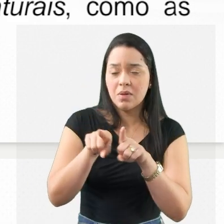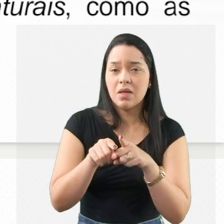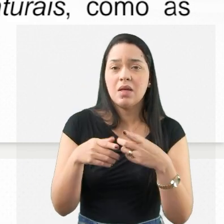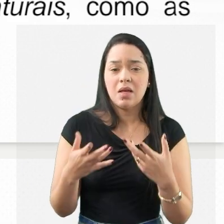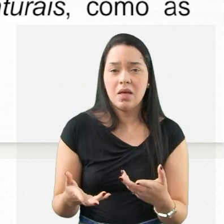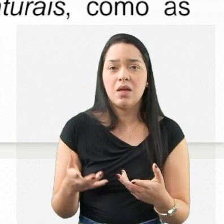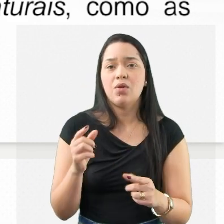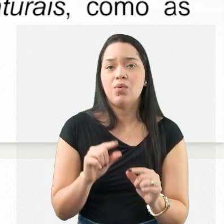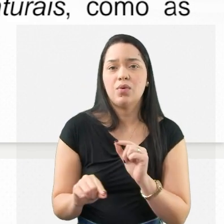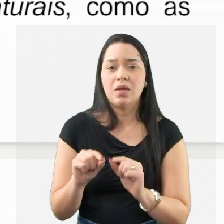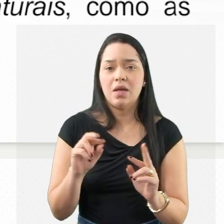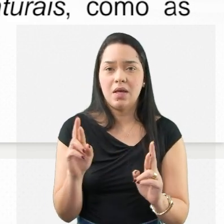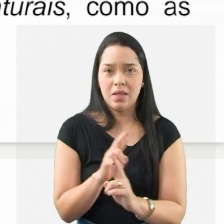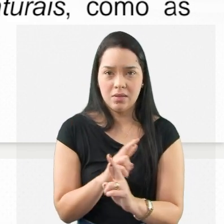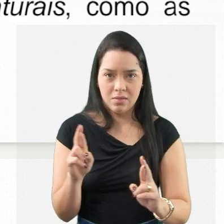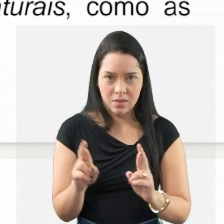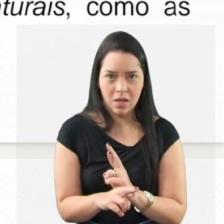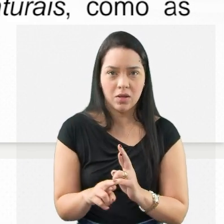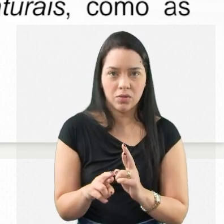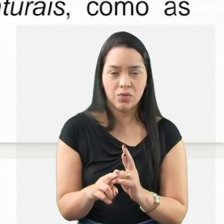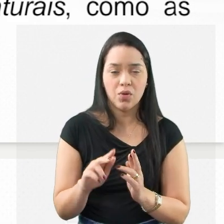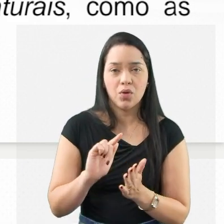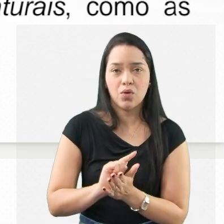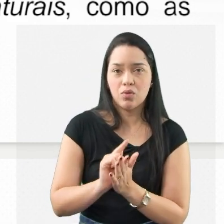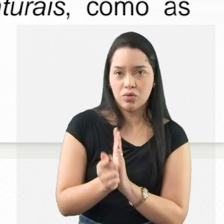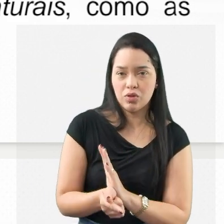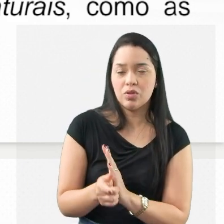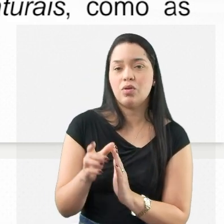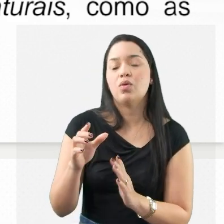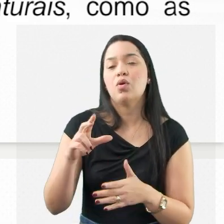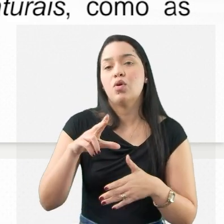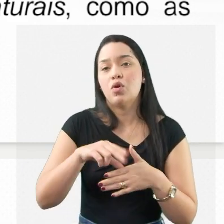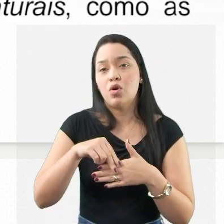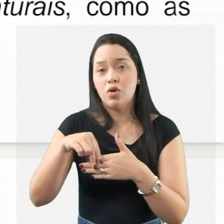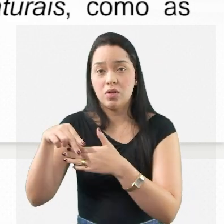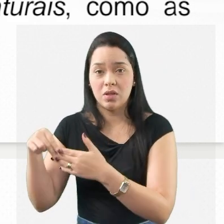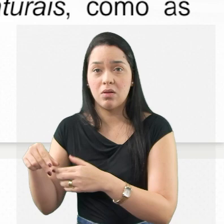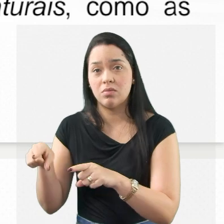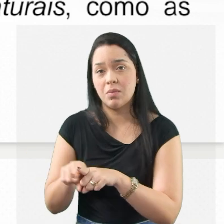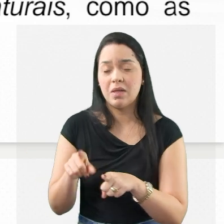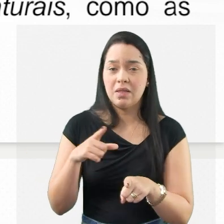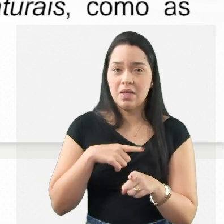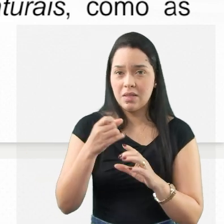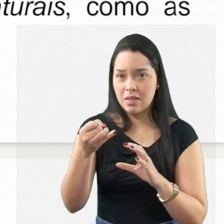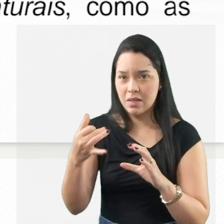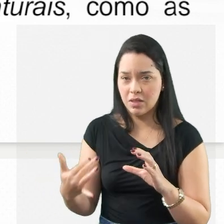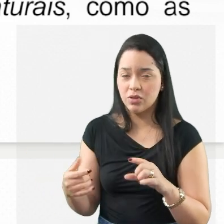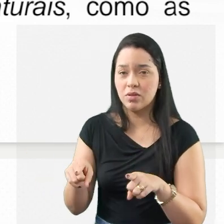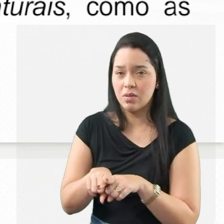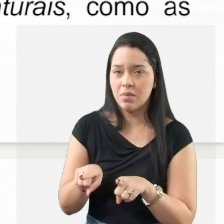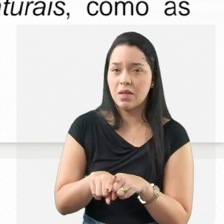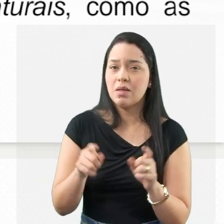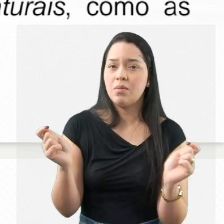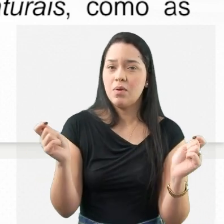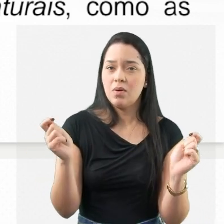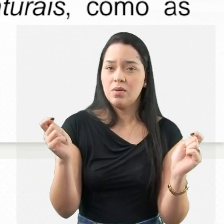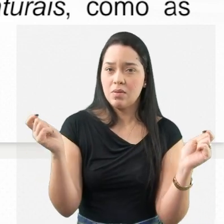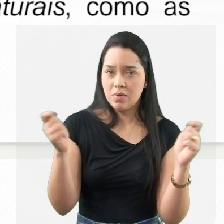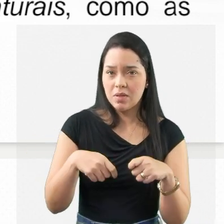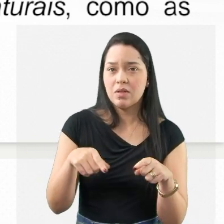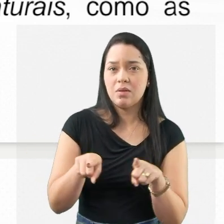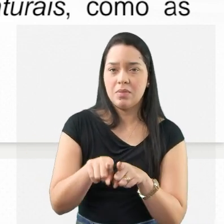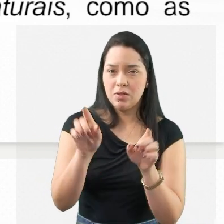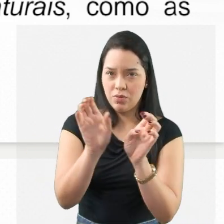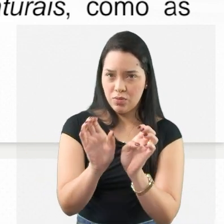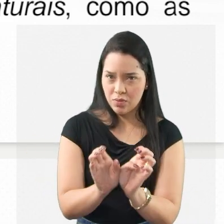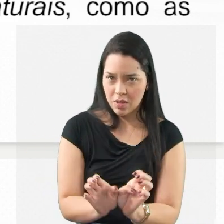está diretamente relacionado com o gênero cordel, né, que ele tem essa característica e essa possibilidade de ser estruturado